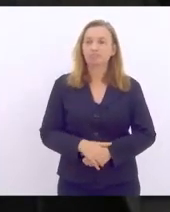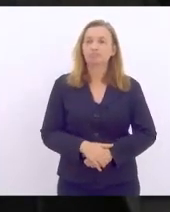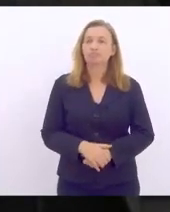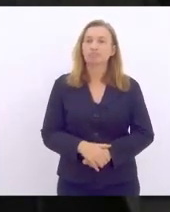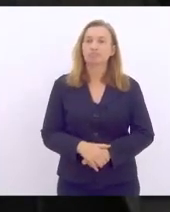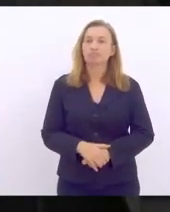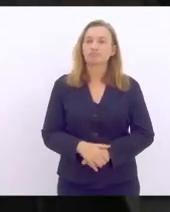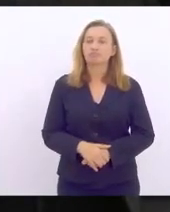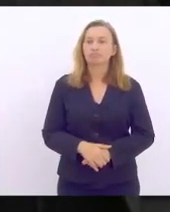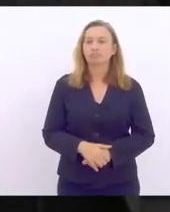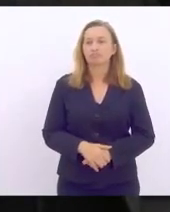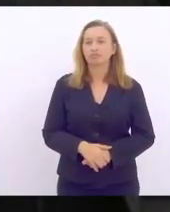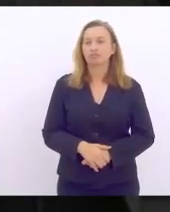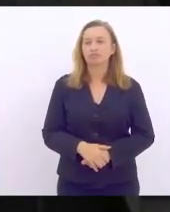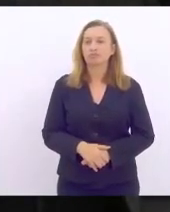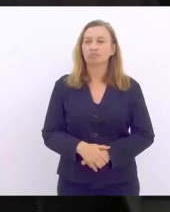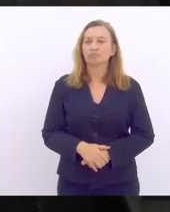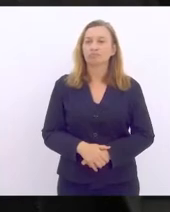19